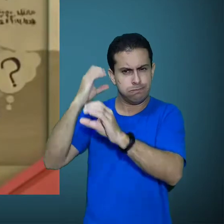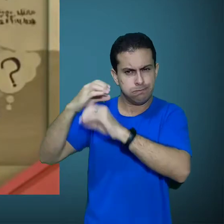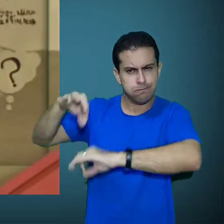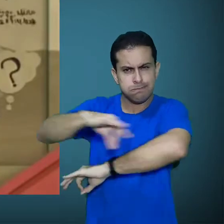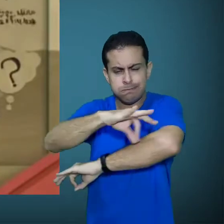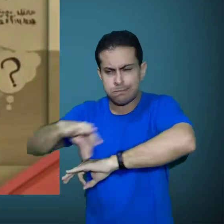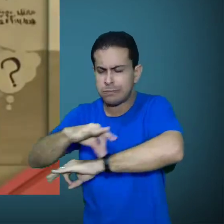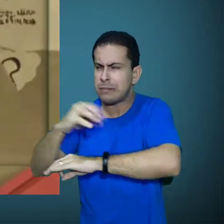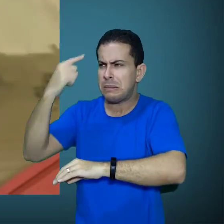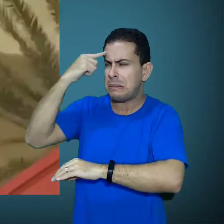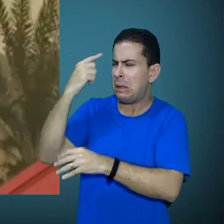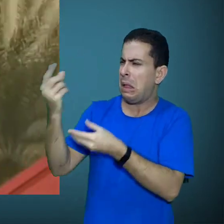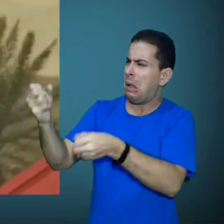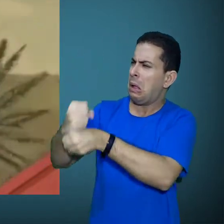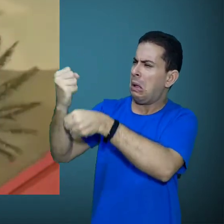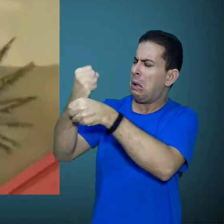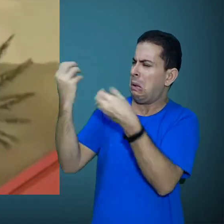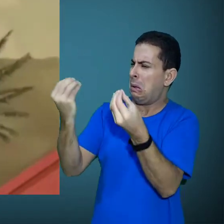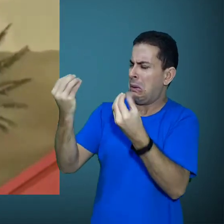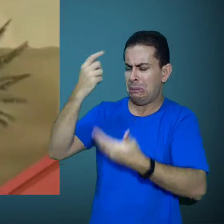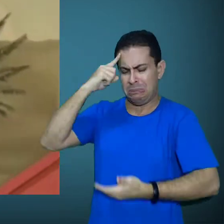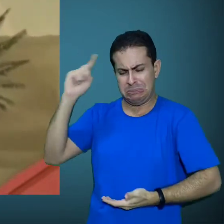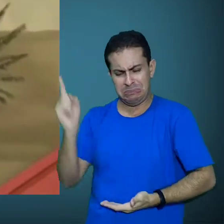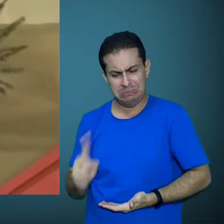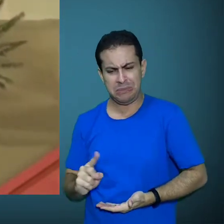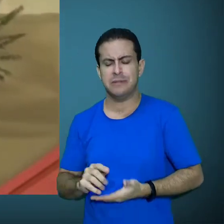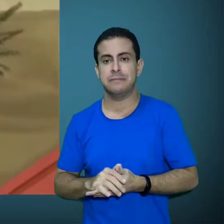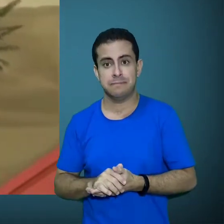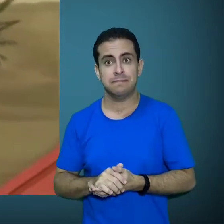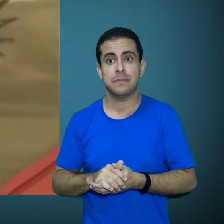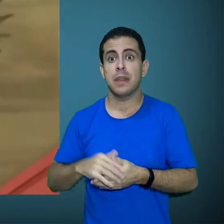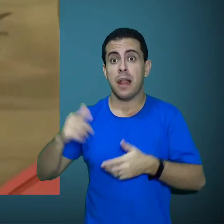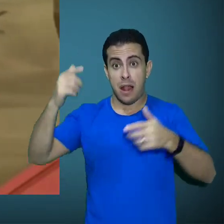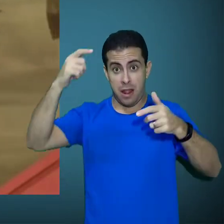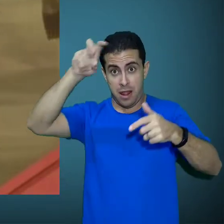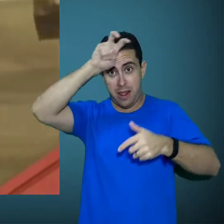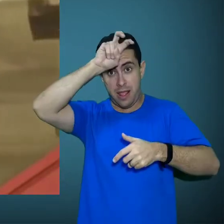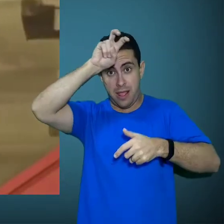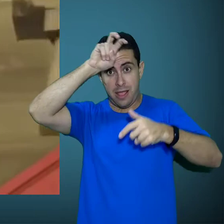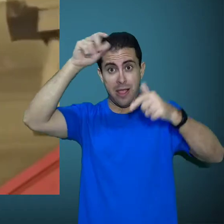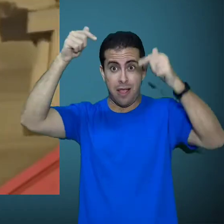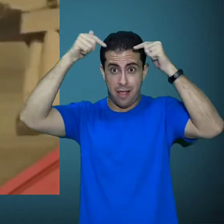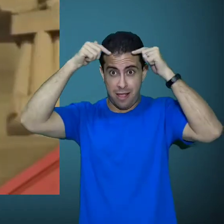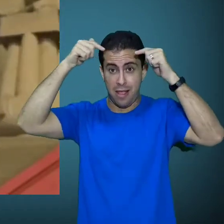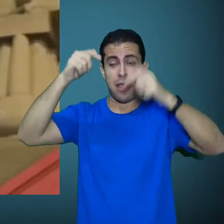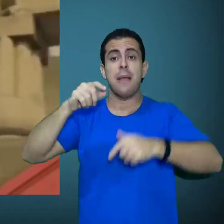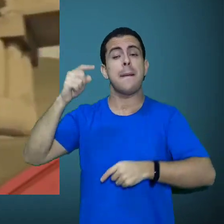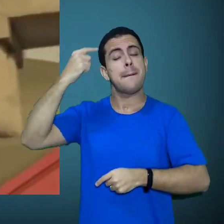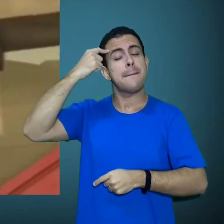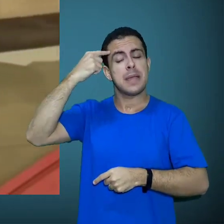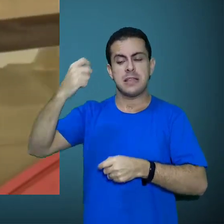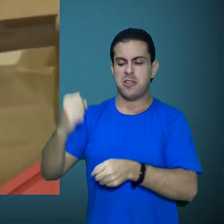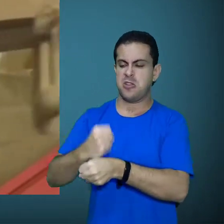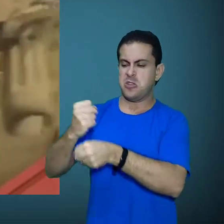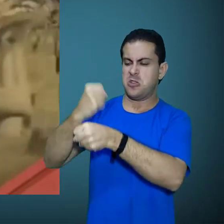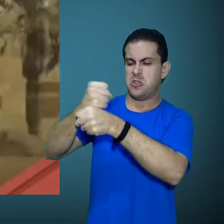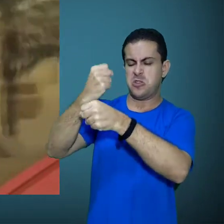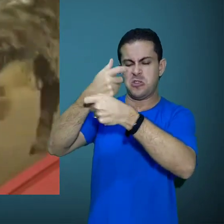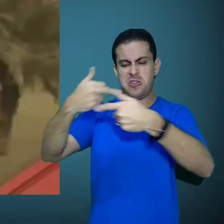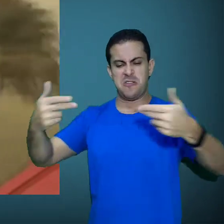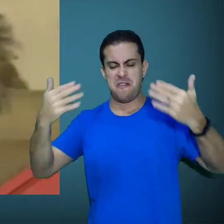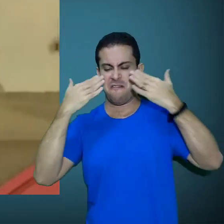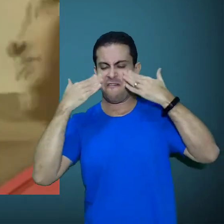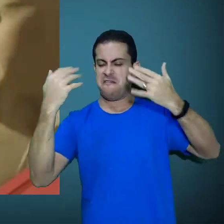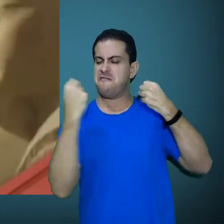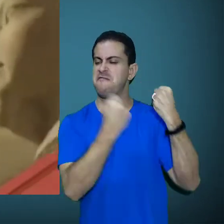entender como elas foram construídas. Os faraós egípcios acreditavam que construindo monumentos colossais mostrariam sua